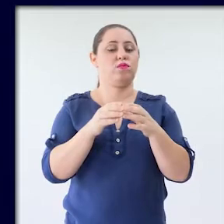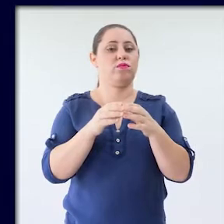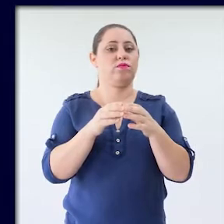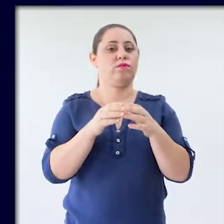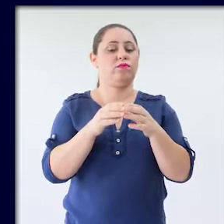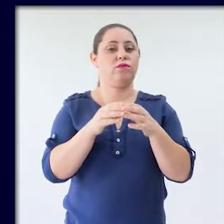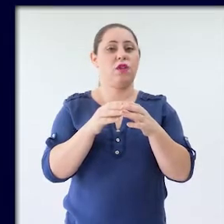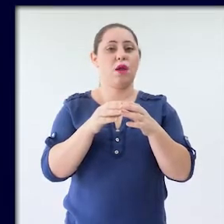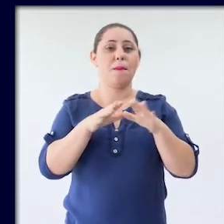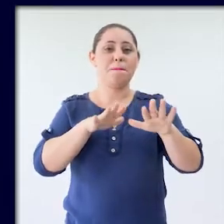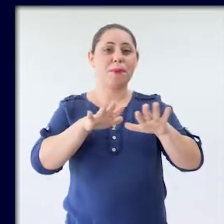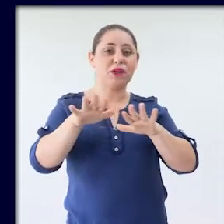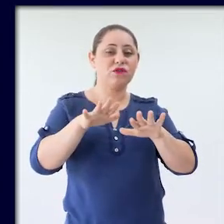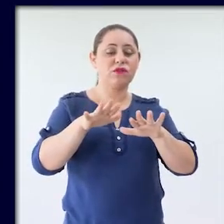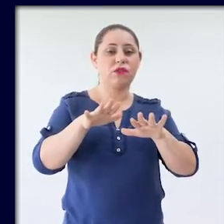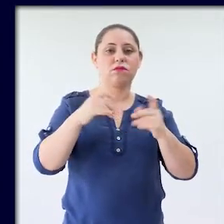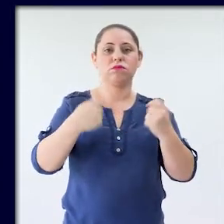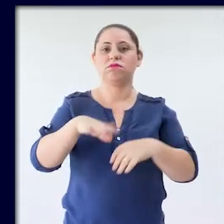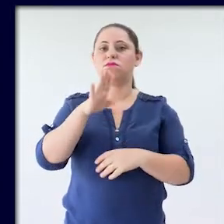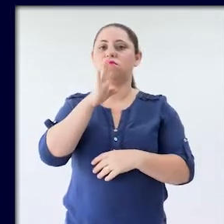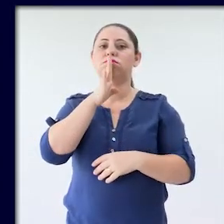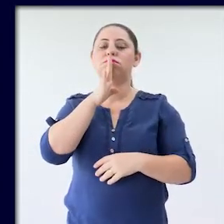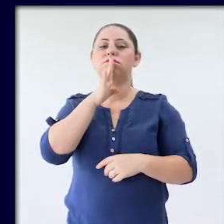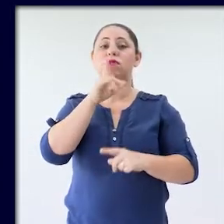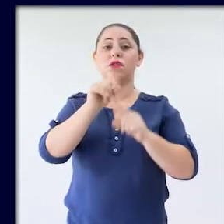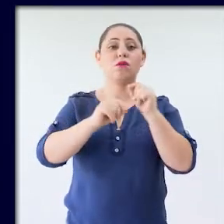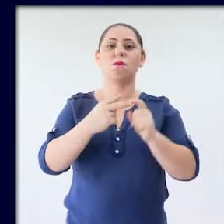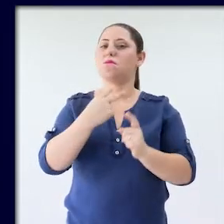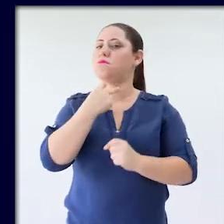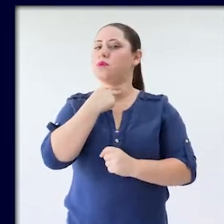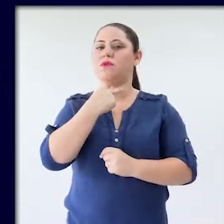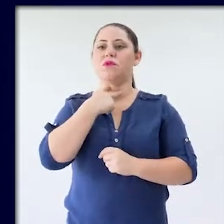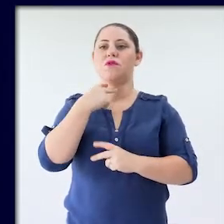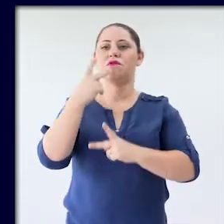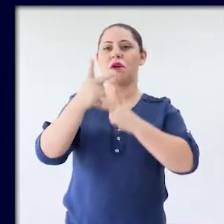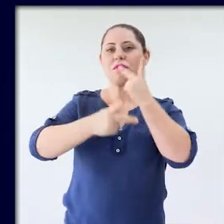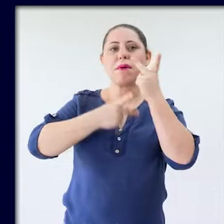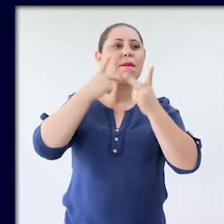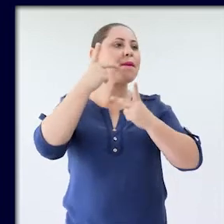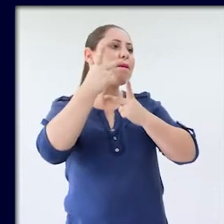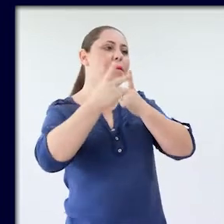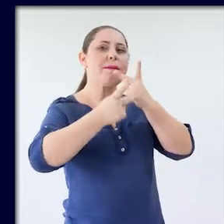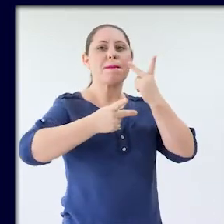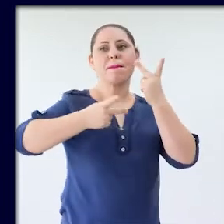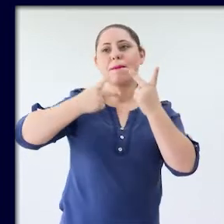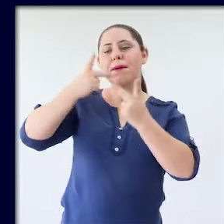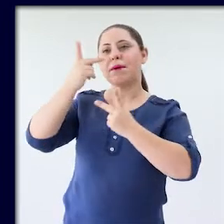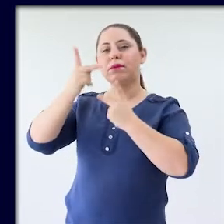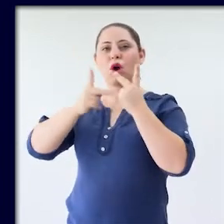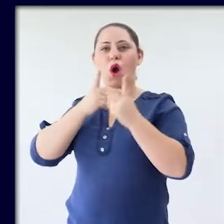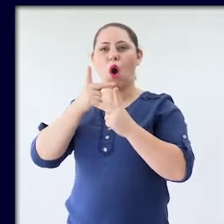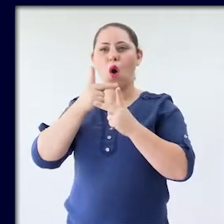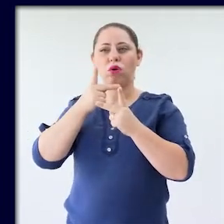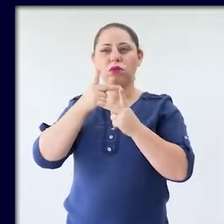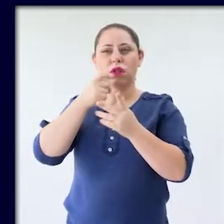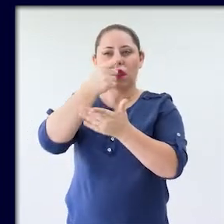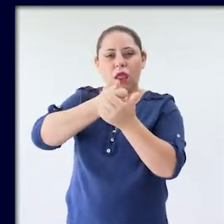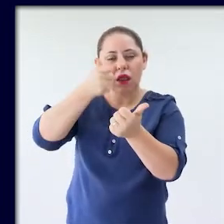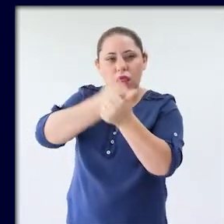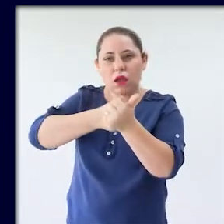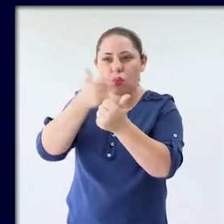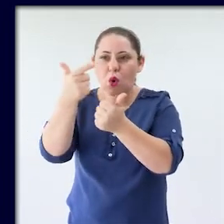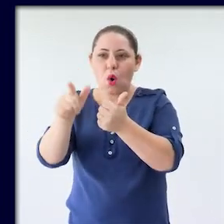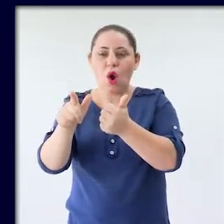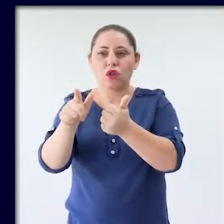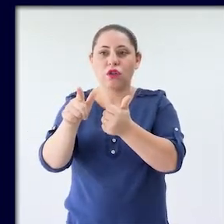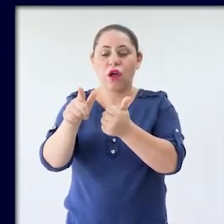E a manifestação do eleitor ela tem que ser silenciosa, já que ele não pode ficar verbalizando ou tentando convencer outro eleitor